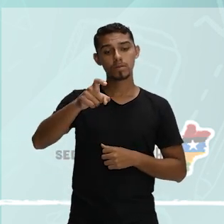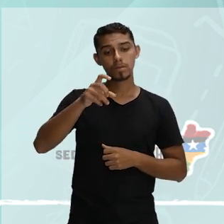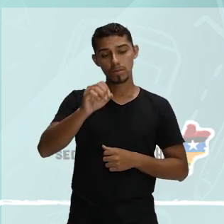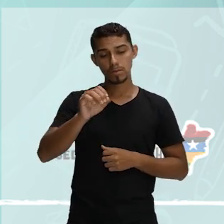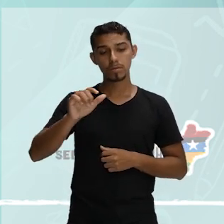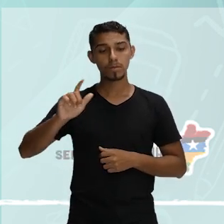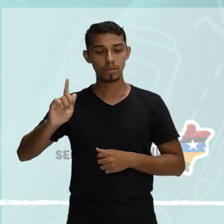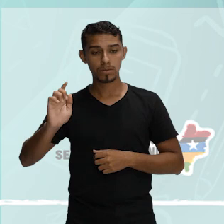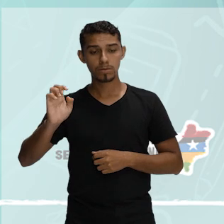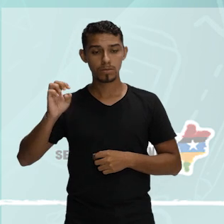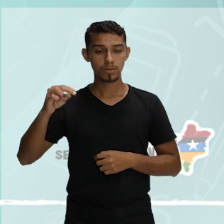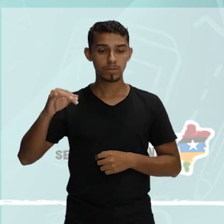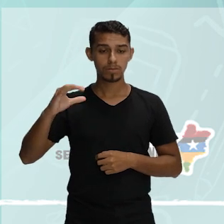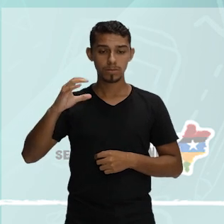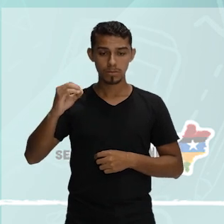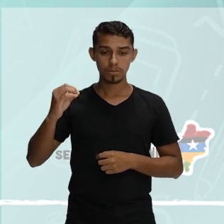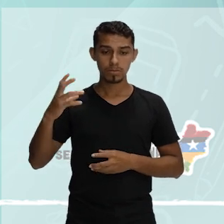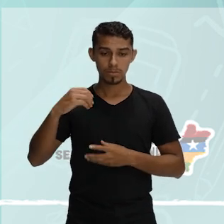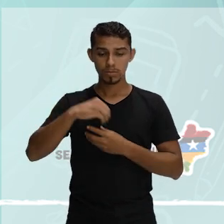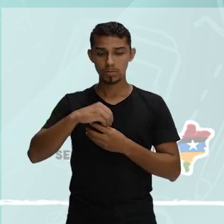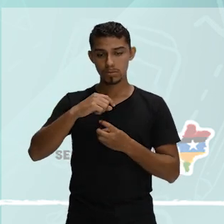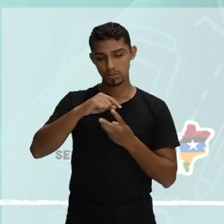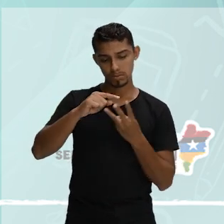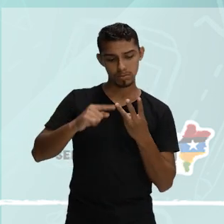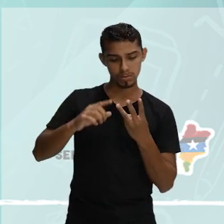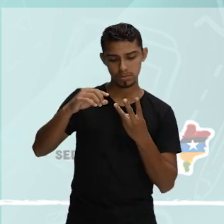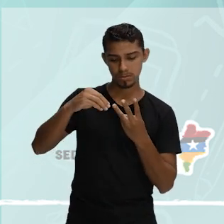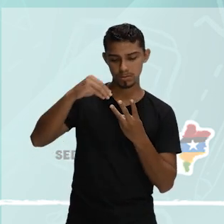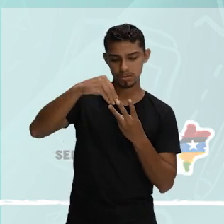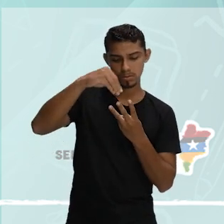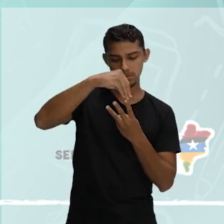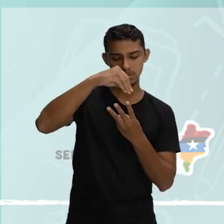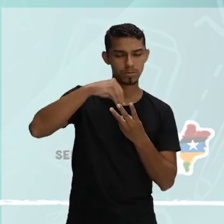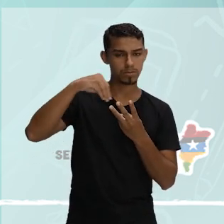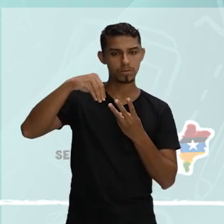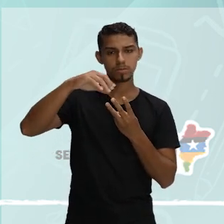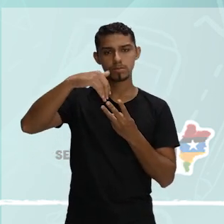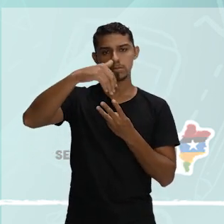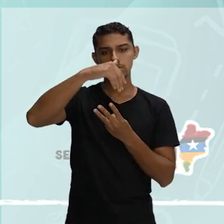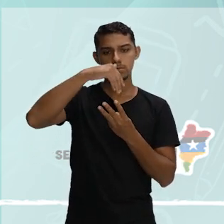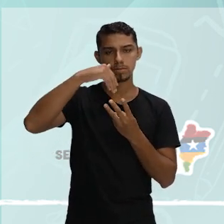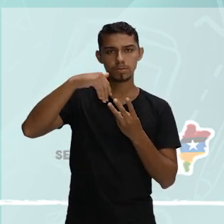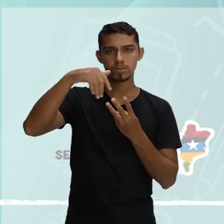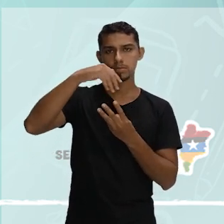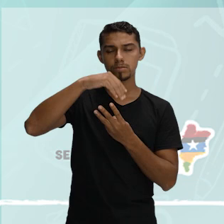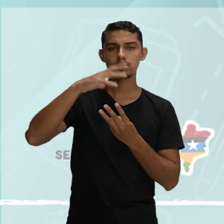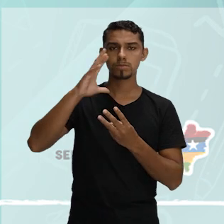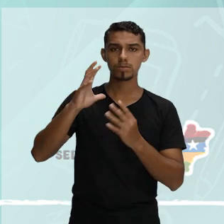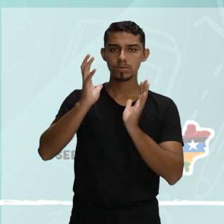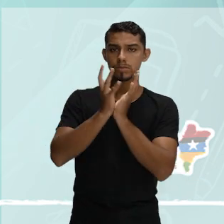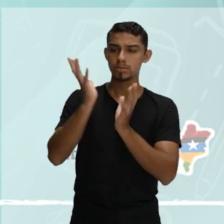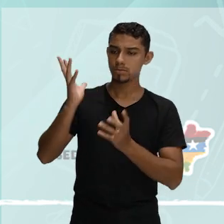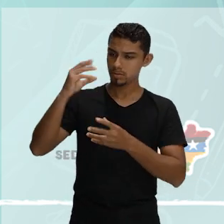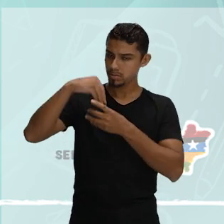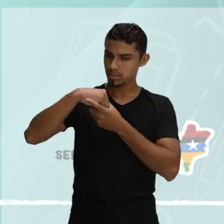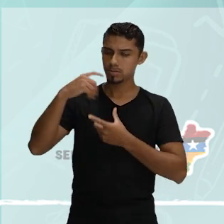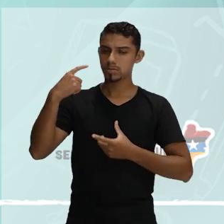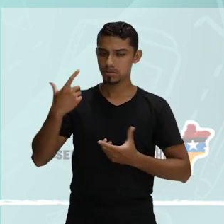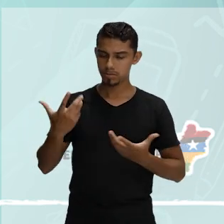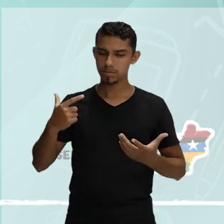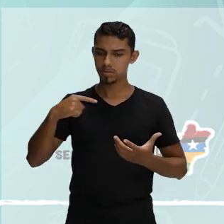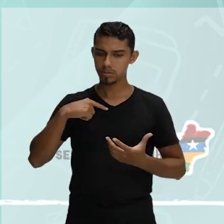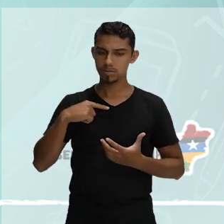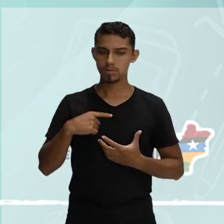entre essas três populações. Eles estão cruzando e estão gerando descendentes férteis. Por isso que não